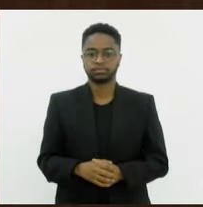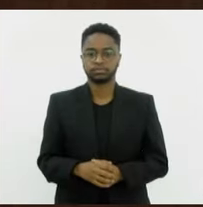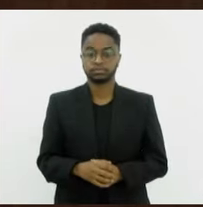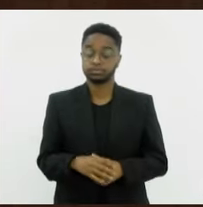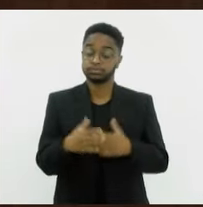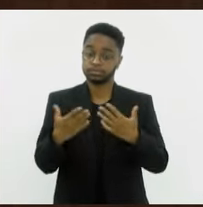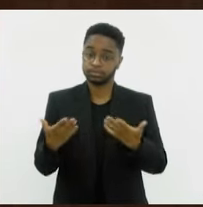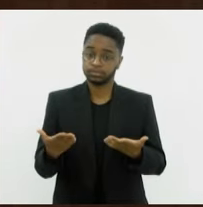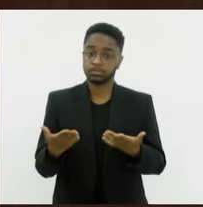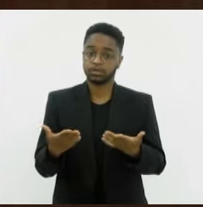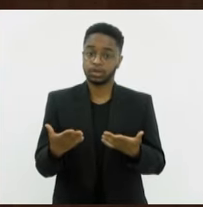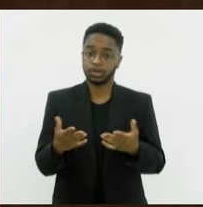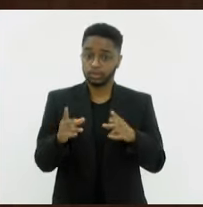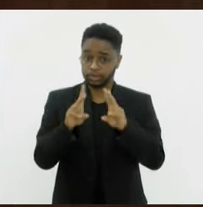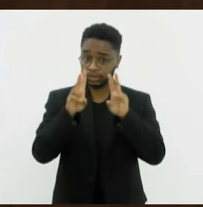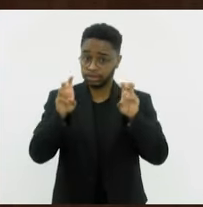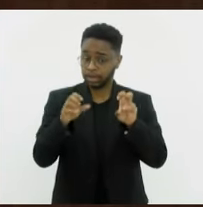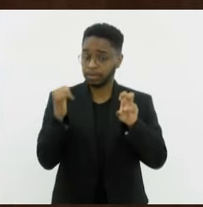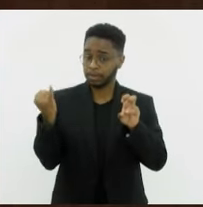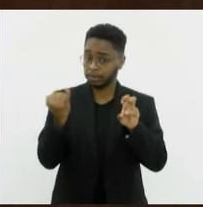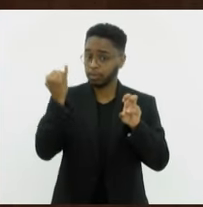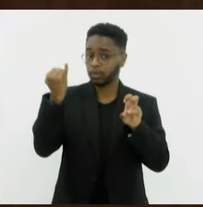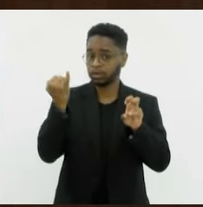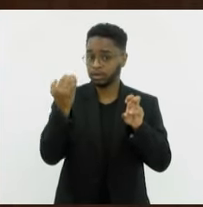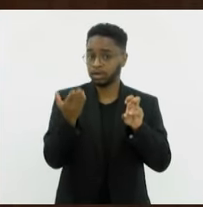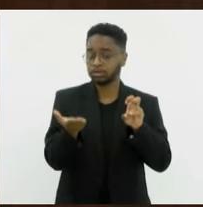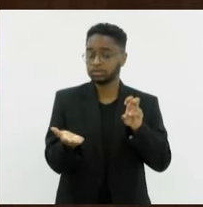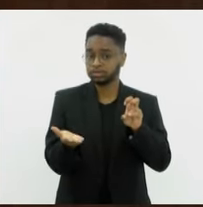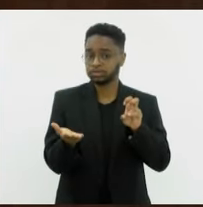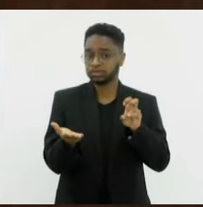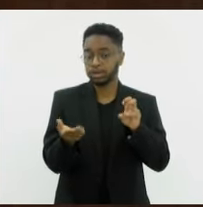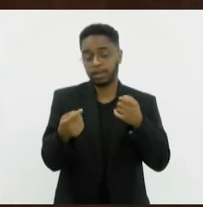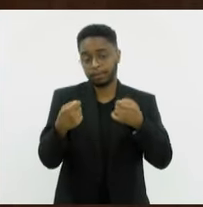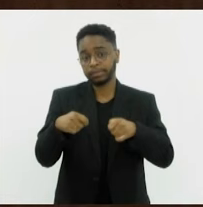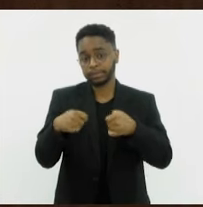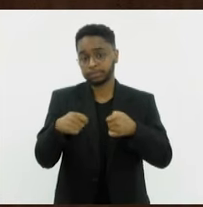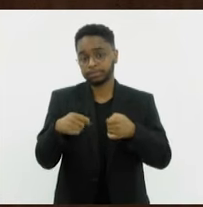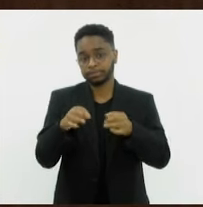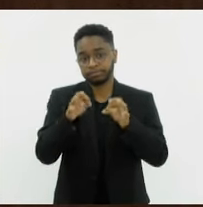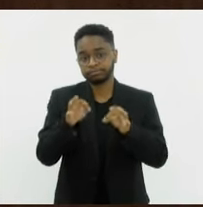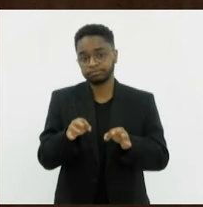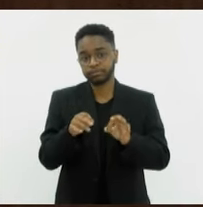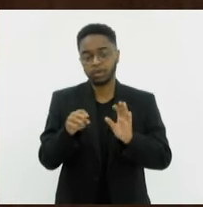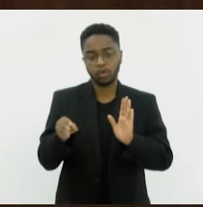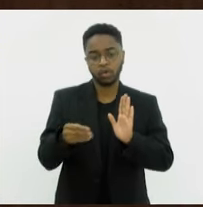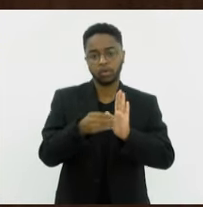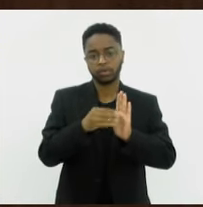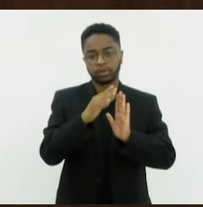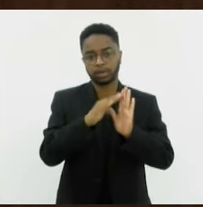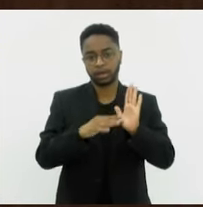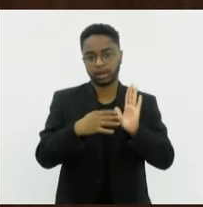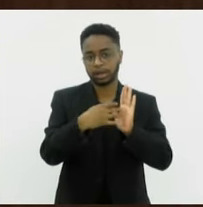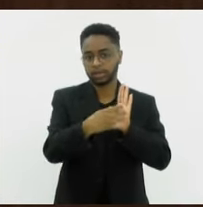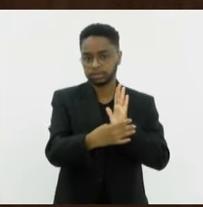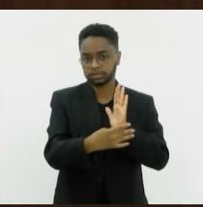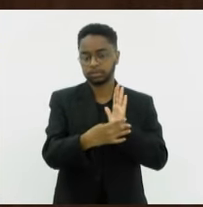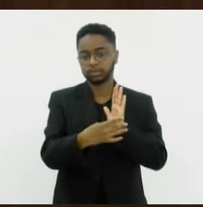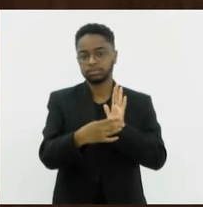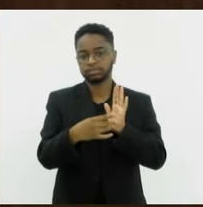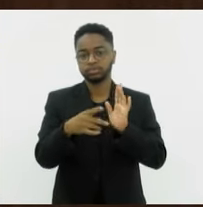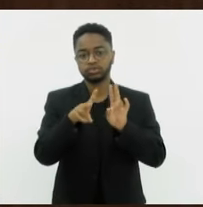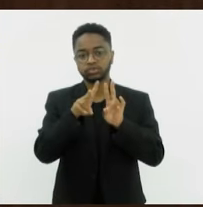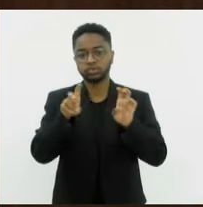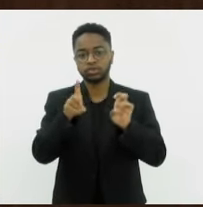não um tema tão importante como esse ser incluído, né, no calendário da semana e das